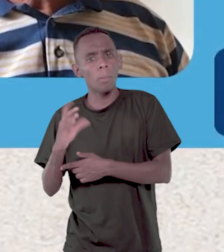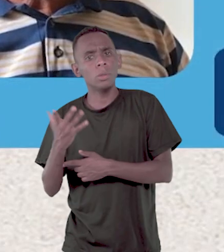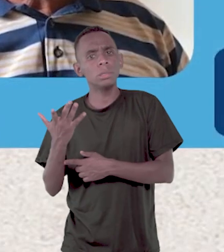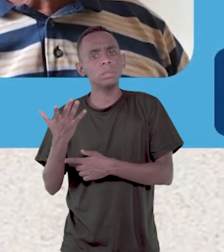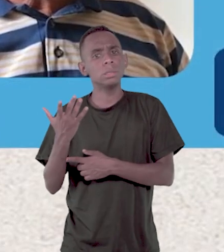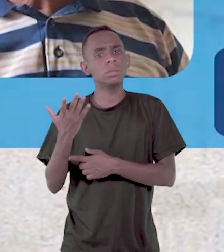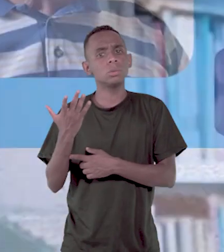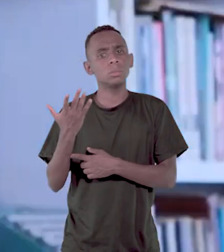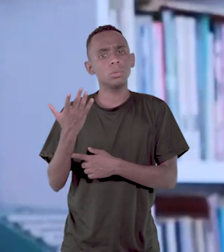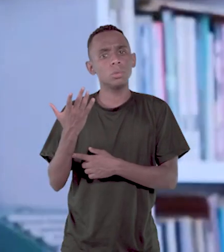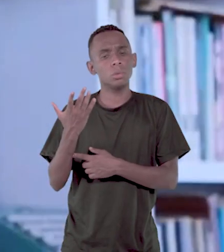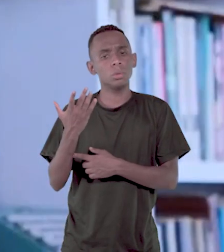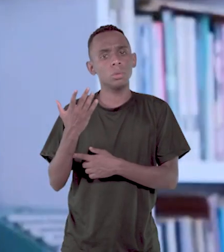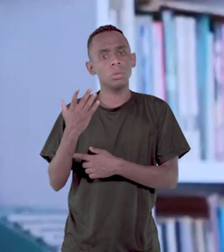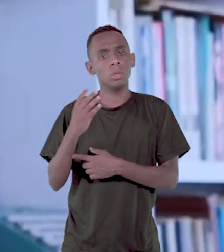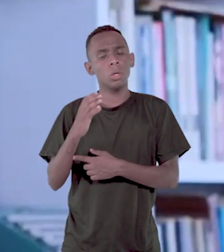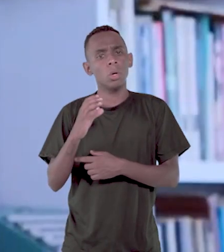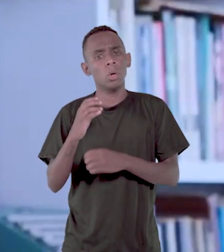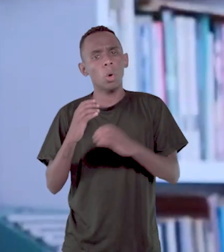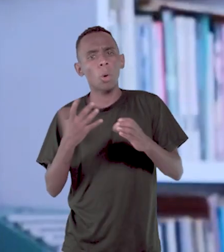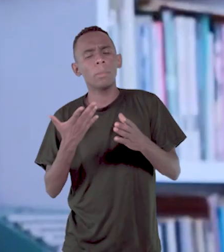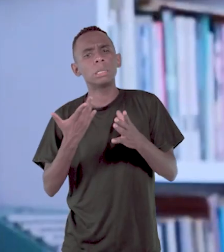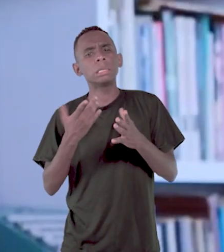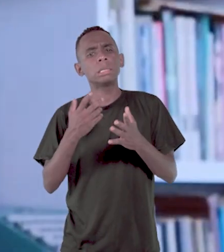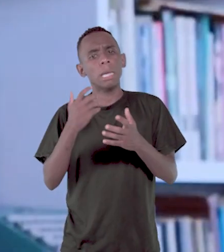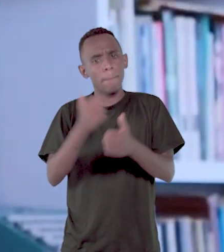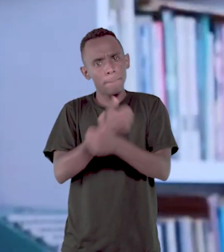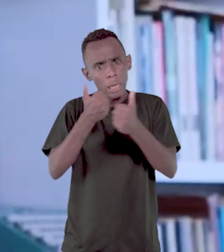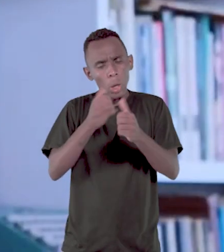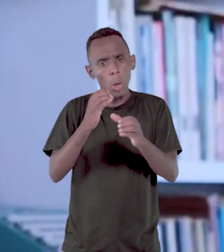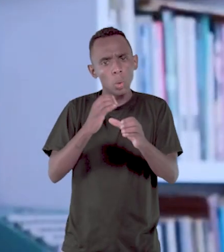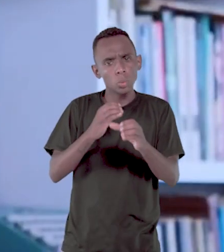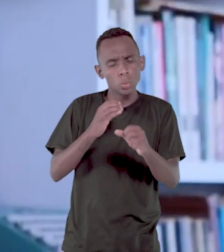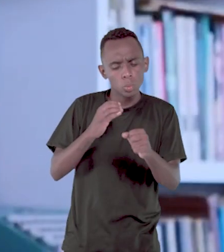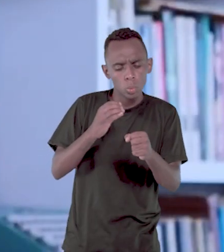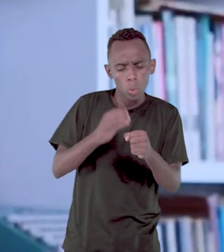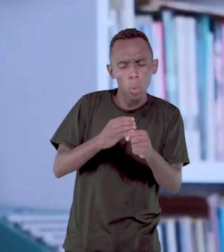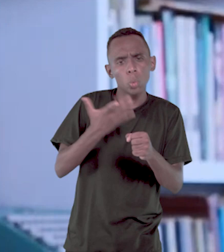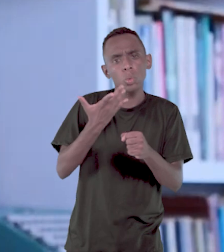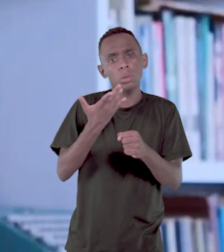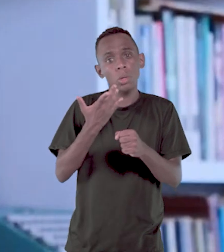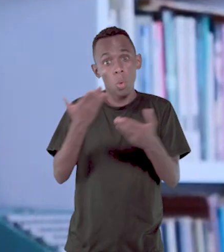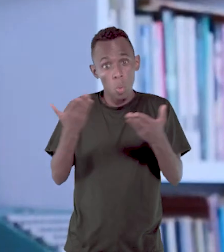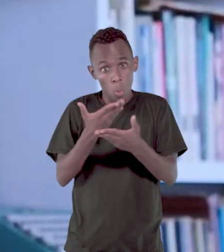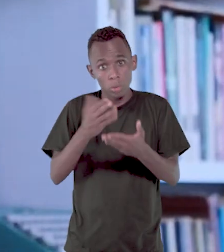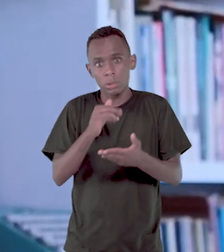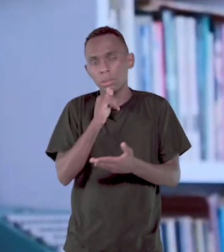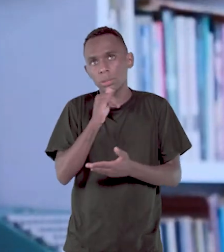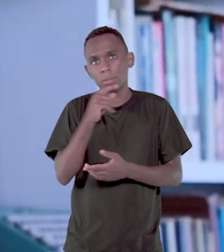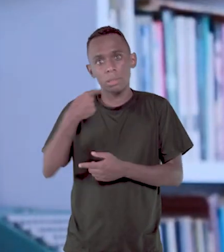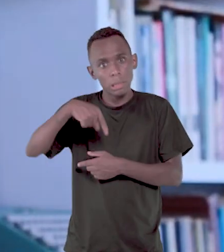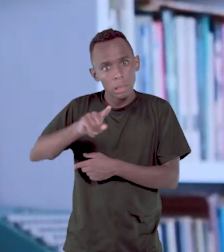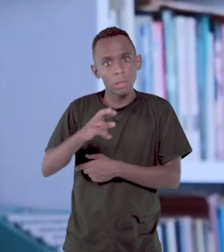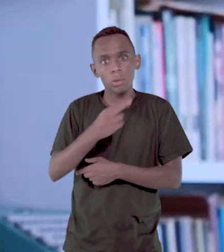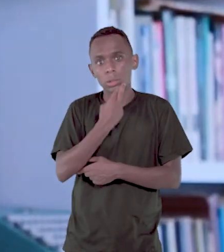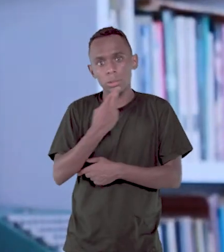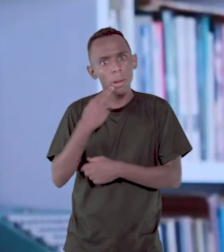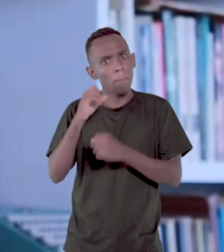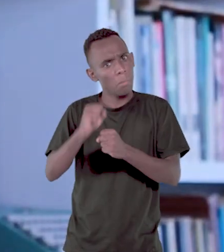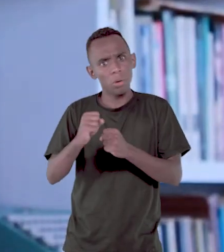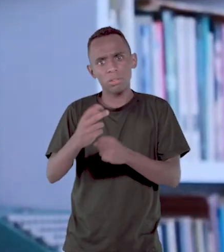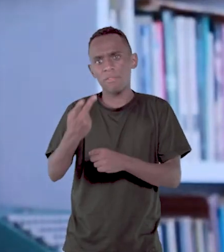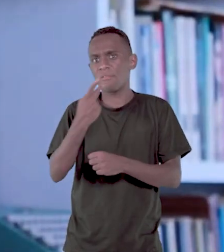época era mais, digamos assim, melhor definido ideologicamente, né? Porque hoje, se você for num restaurante, você pode ser chamado